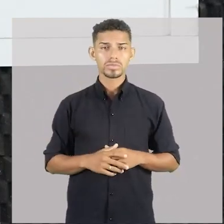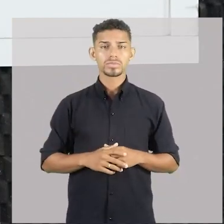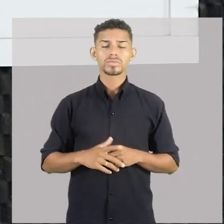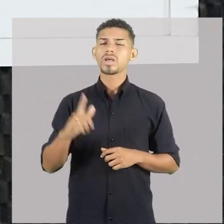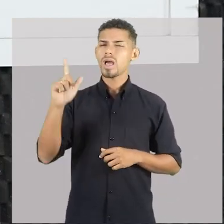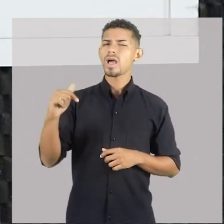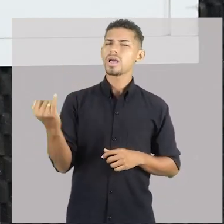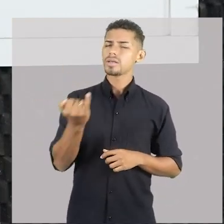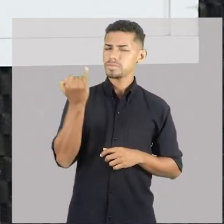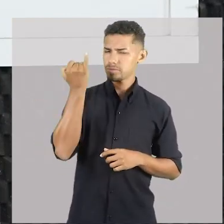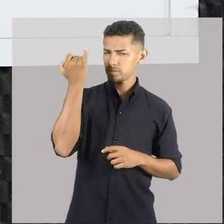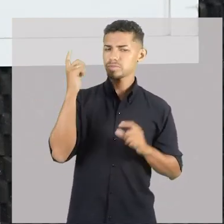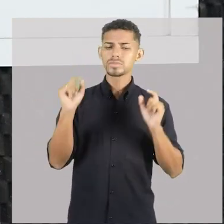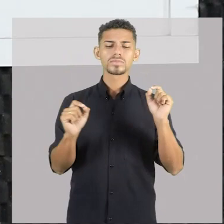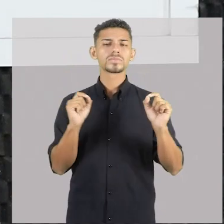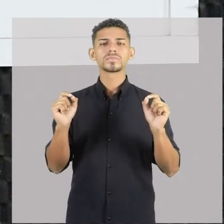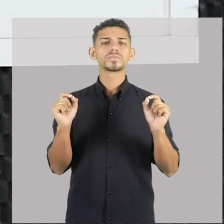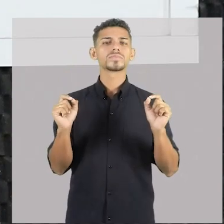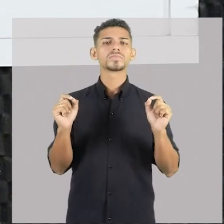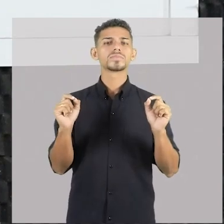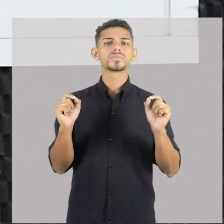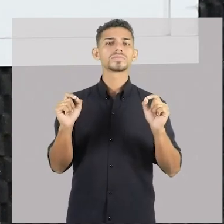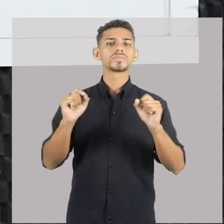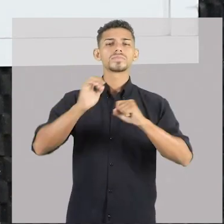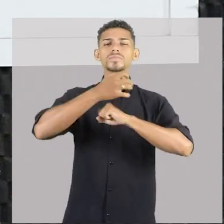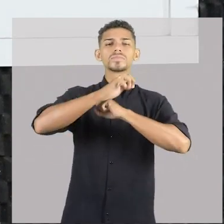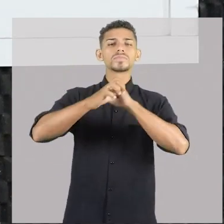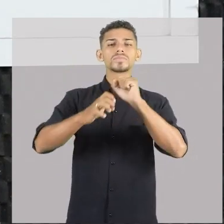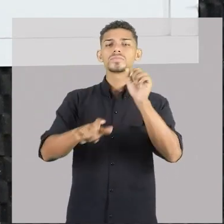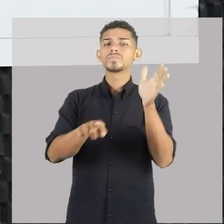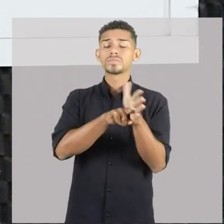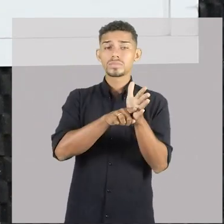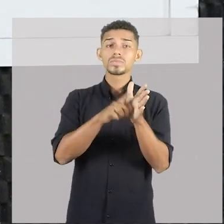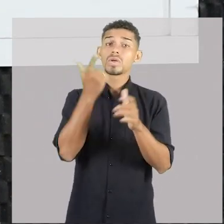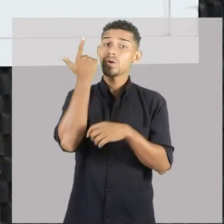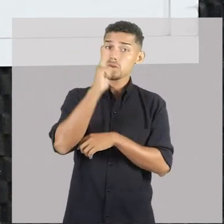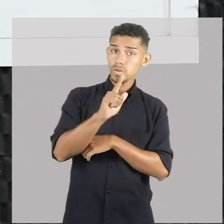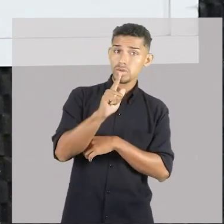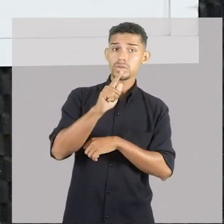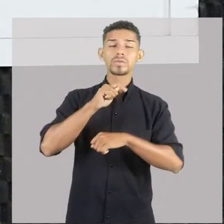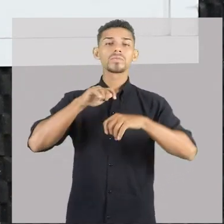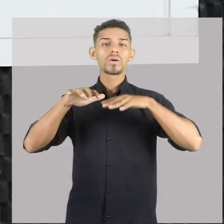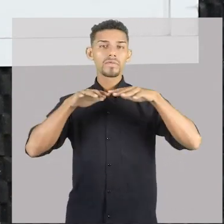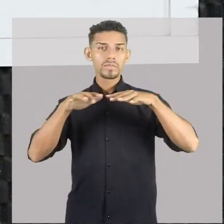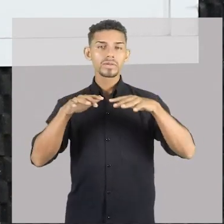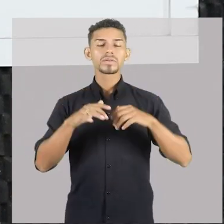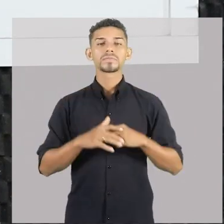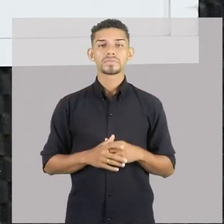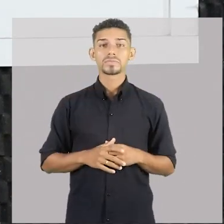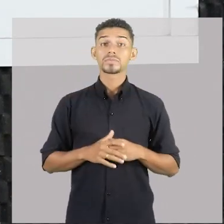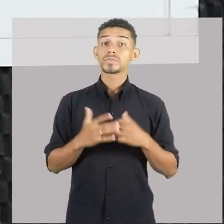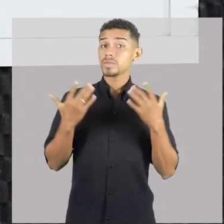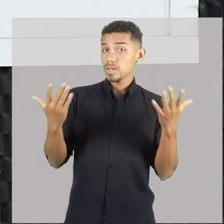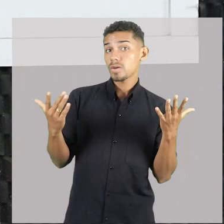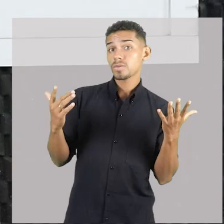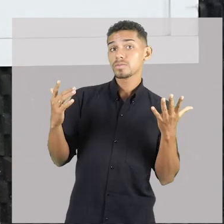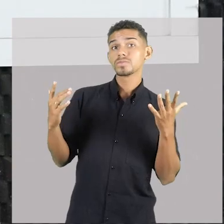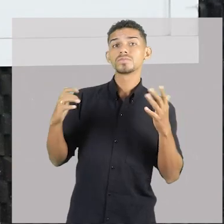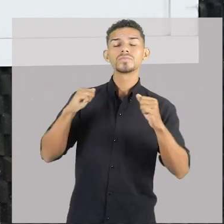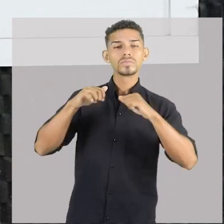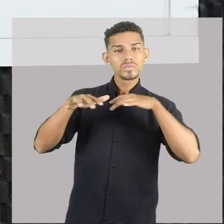é fundamental para que os elétrons consigam se movimentar. Tá? Então esses elétrons, eles vão